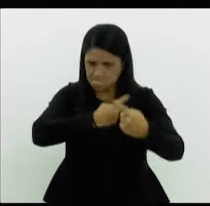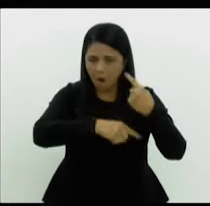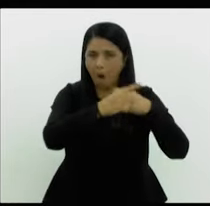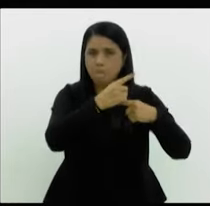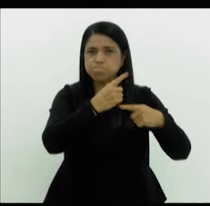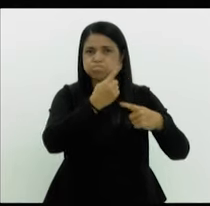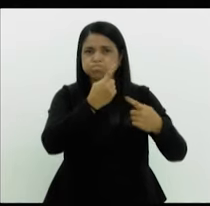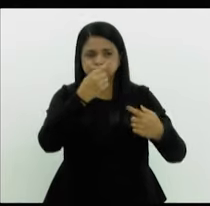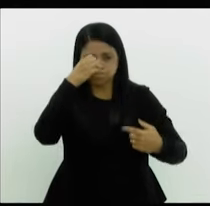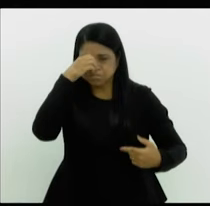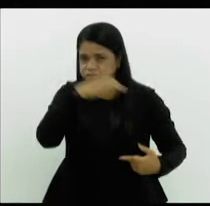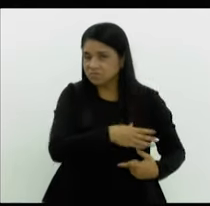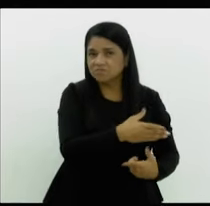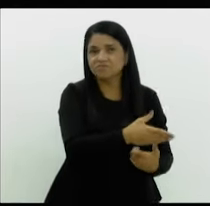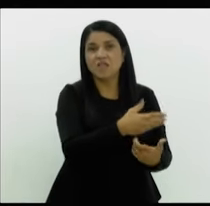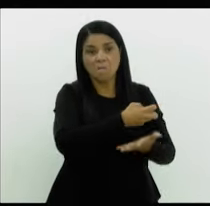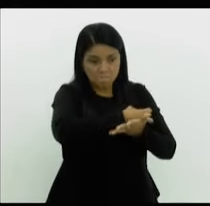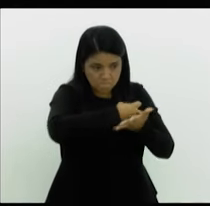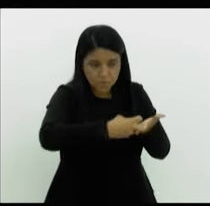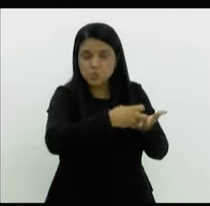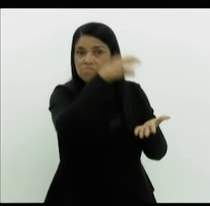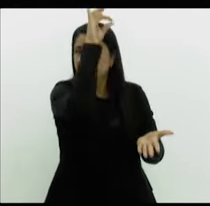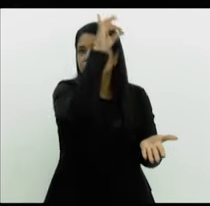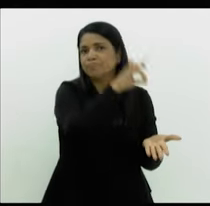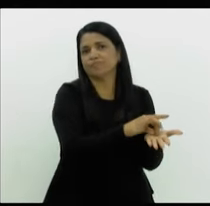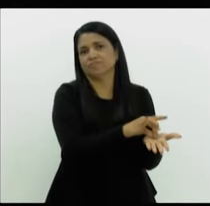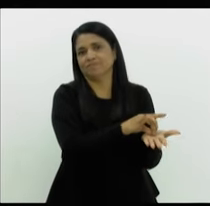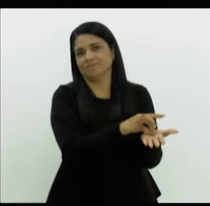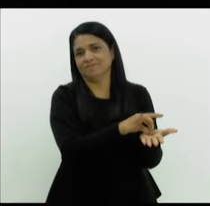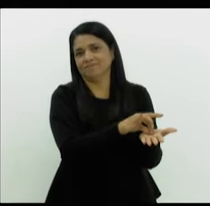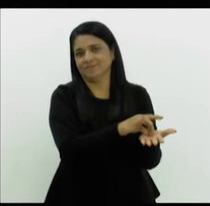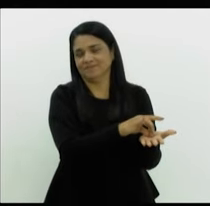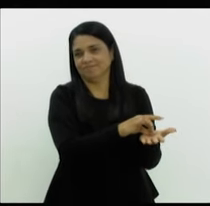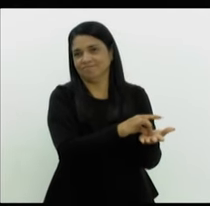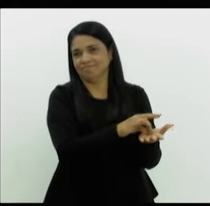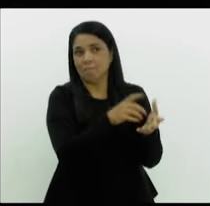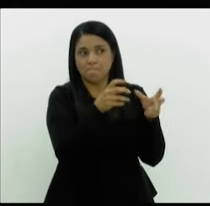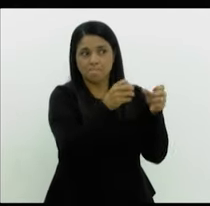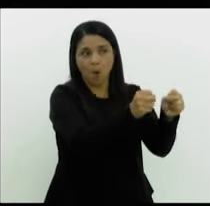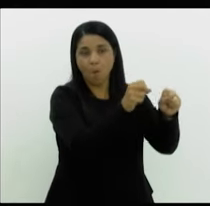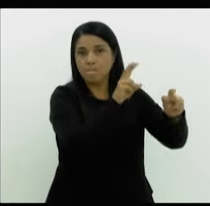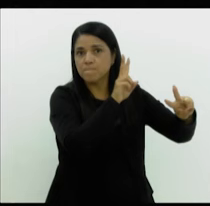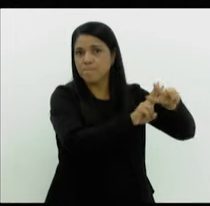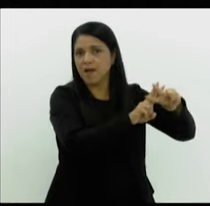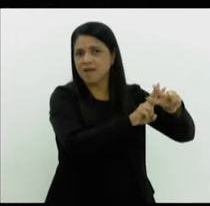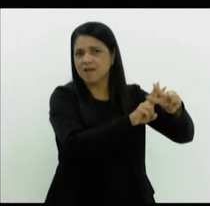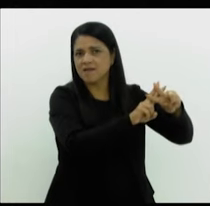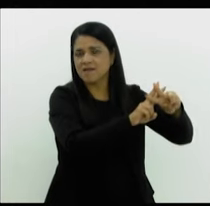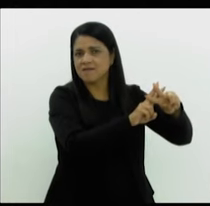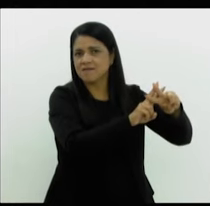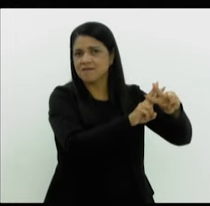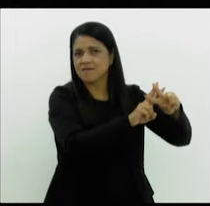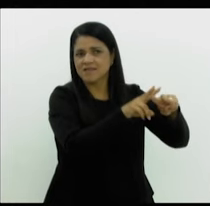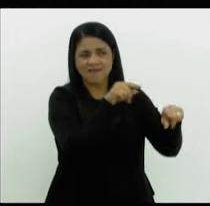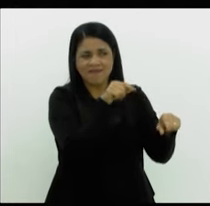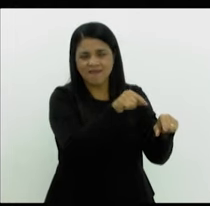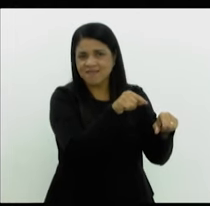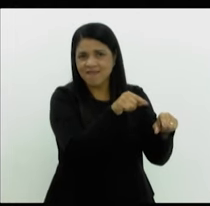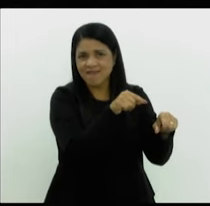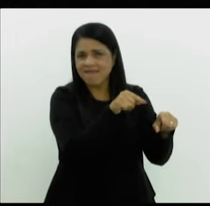agora ele será punido. cadeia, não pode ser